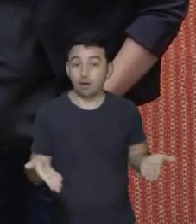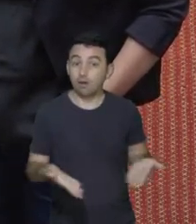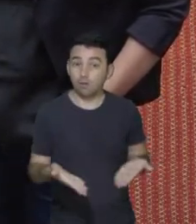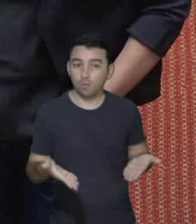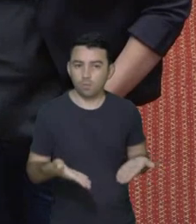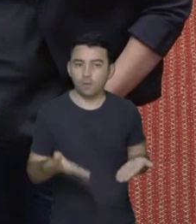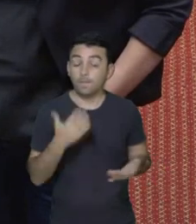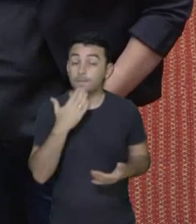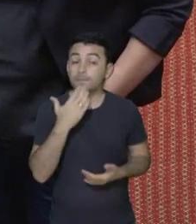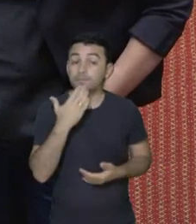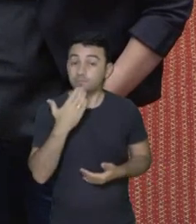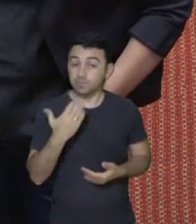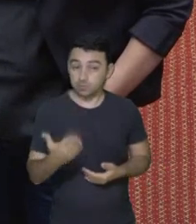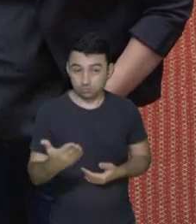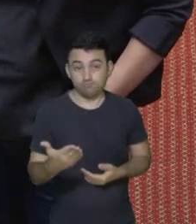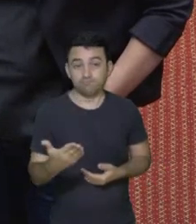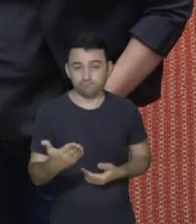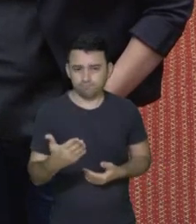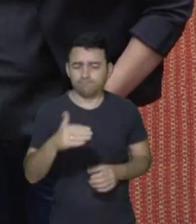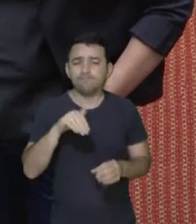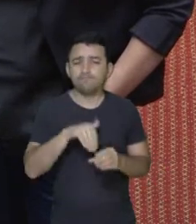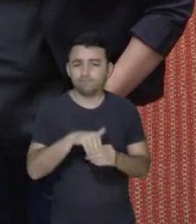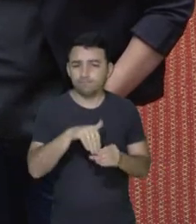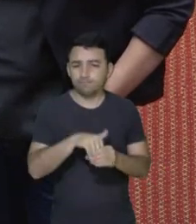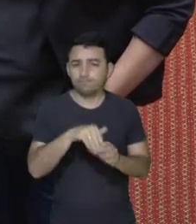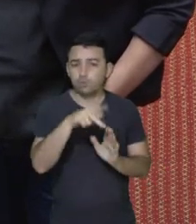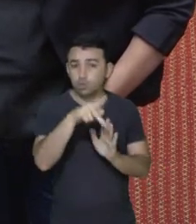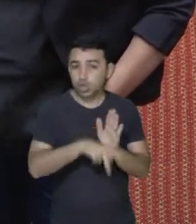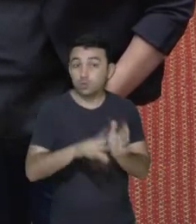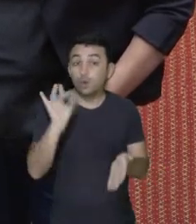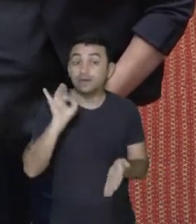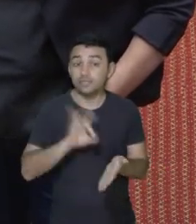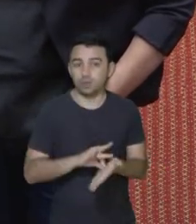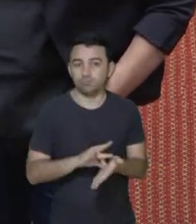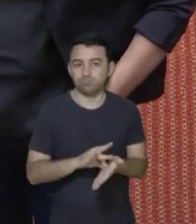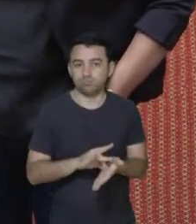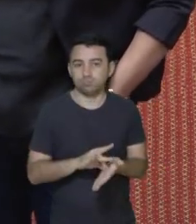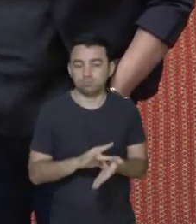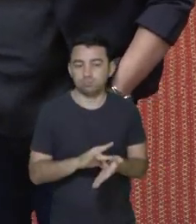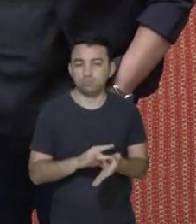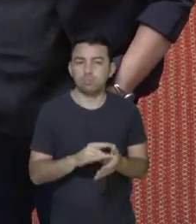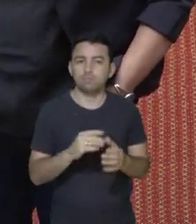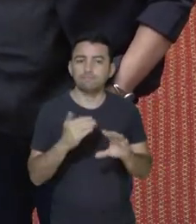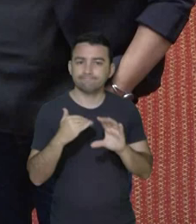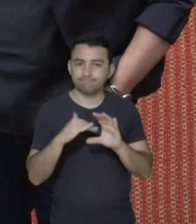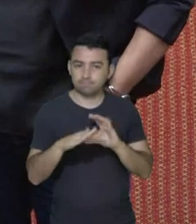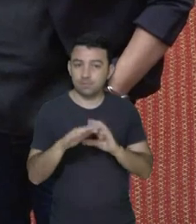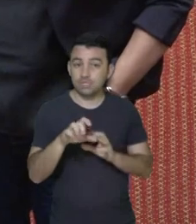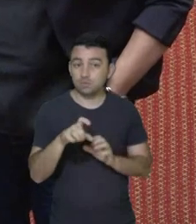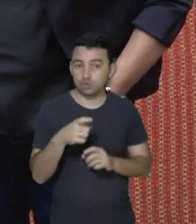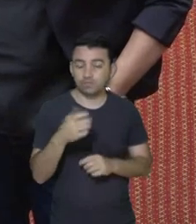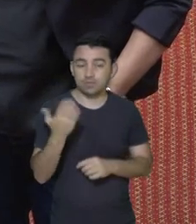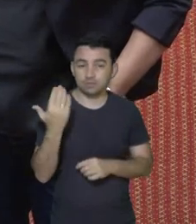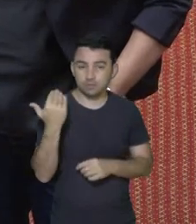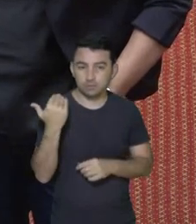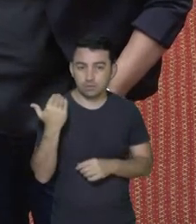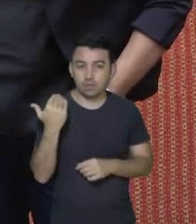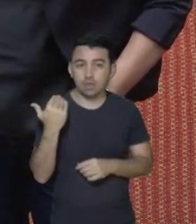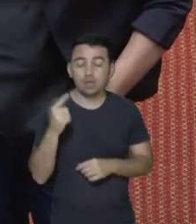um pedido no sentido de votar o projeto original, tal qual foi encaminhado pelo Executivo, que